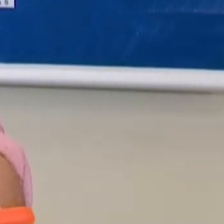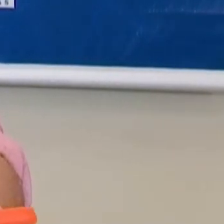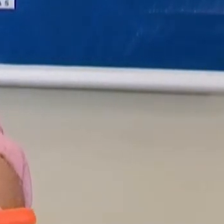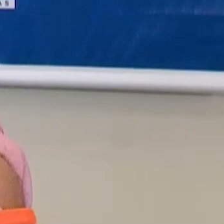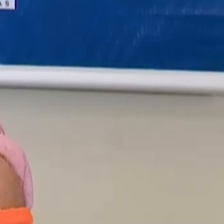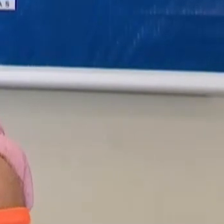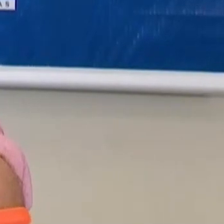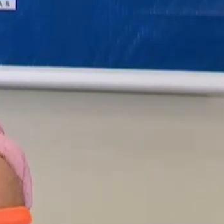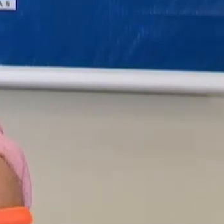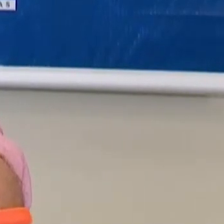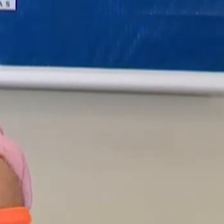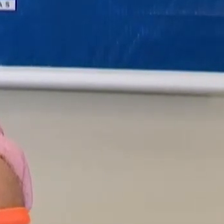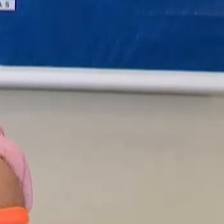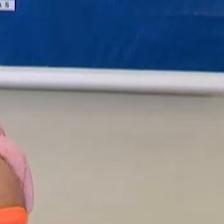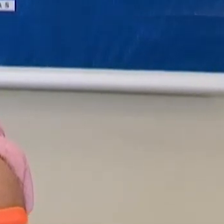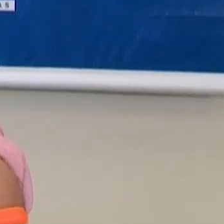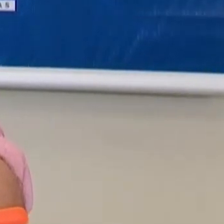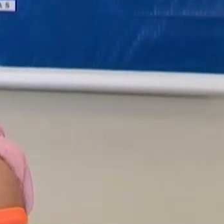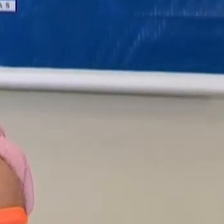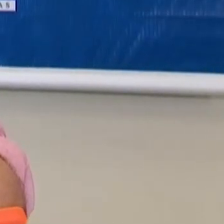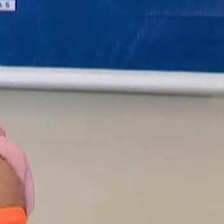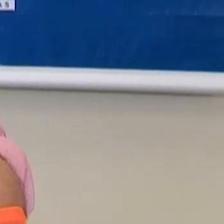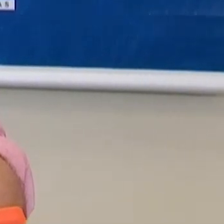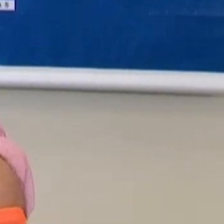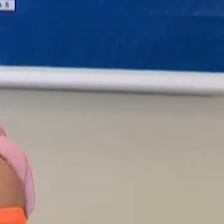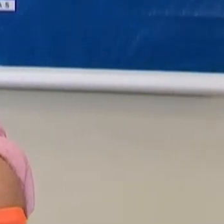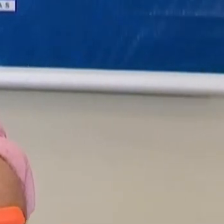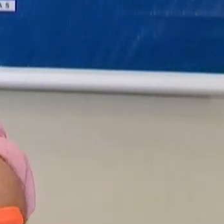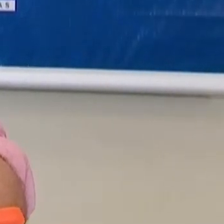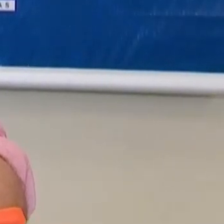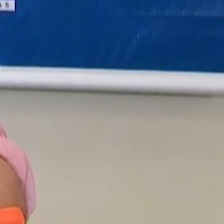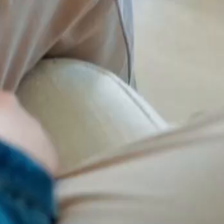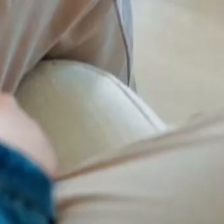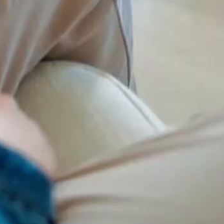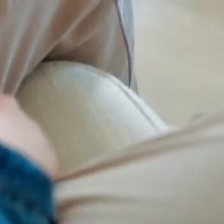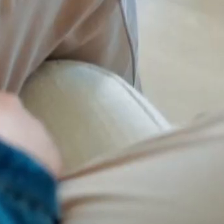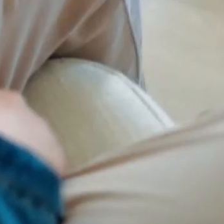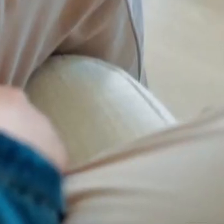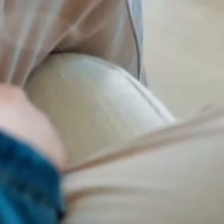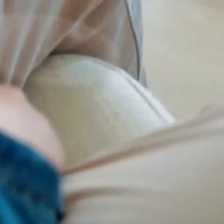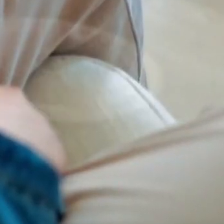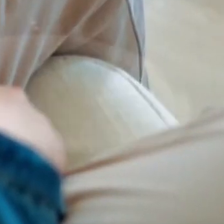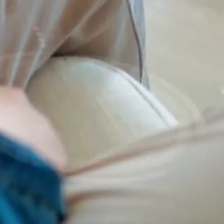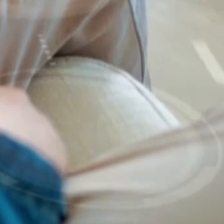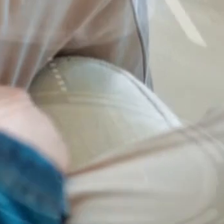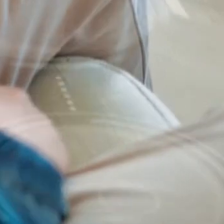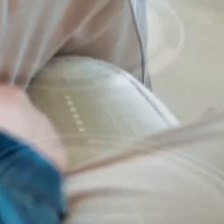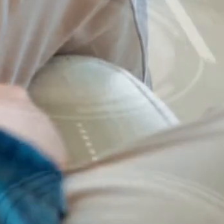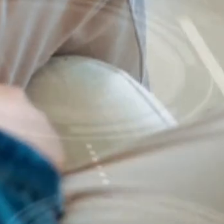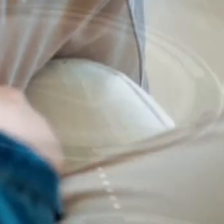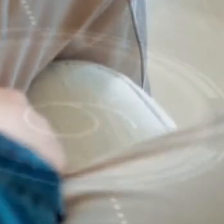Campinas. Muito obrigado e até a próxima, no próximo quadro Na Ponta do Lápis.